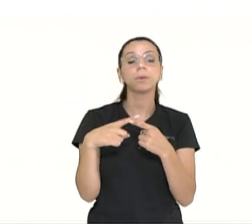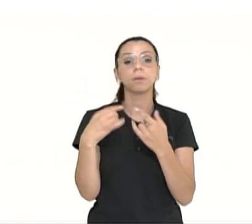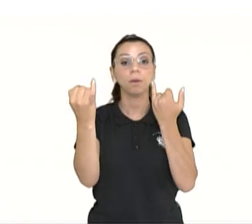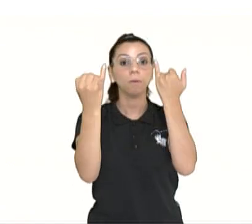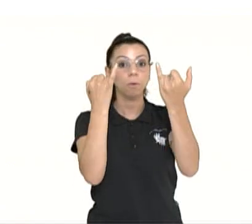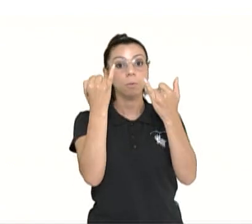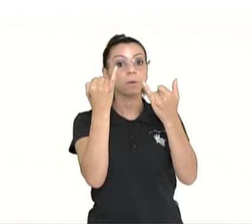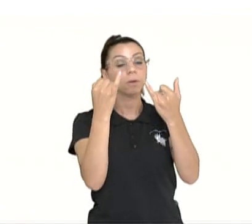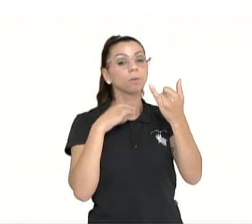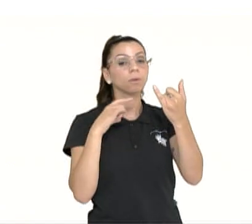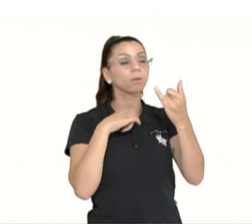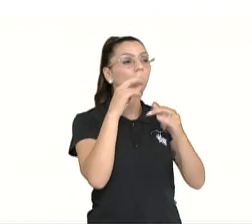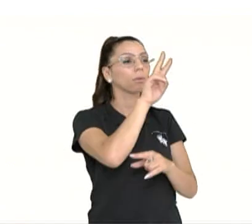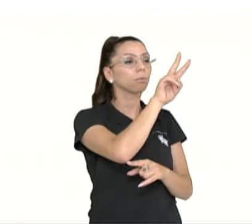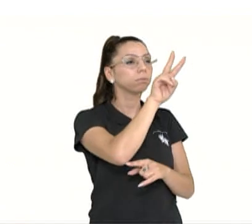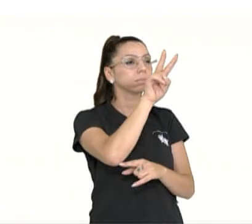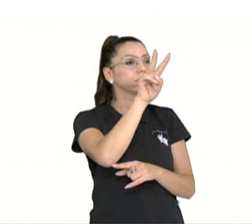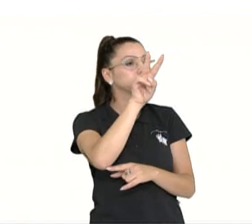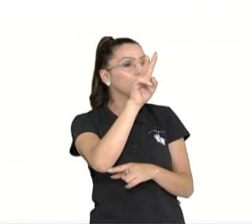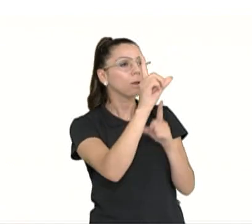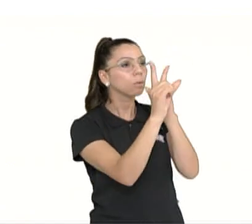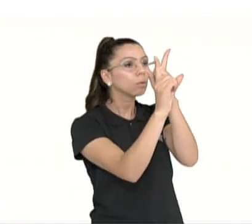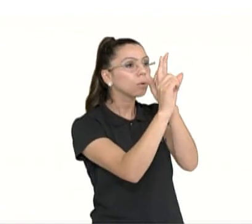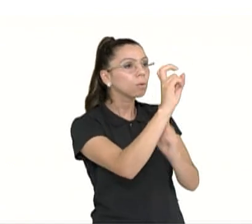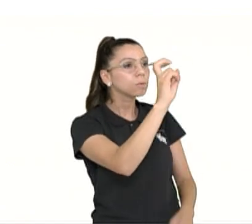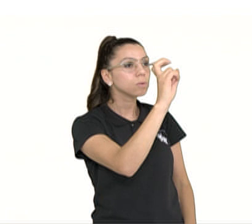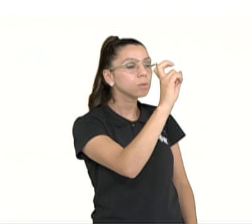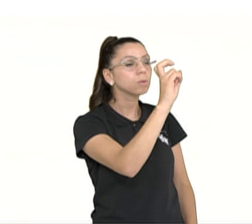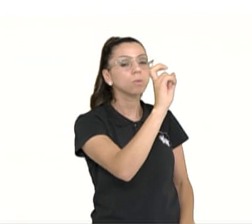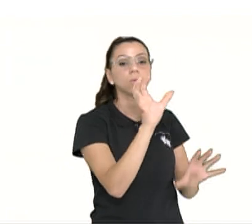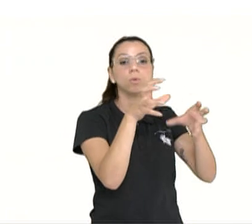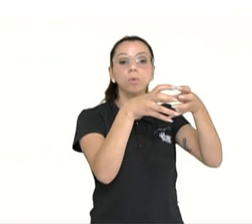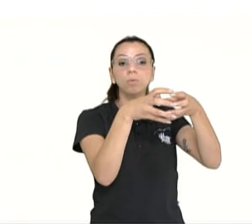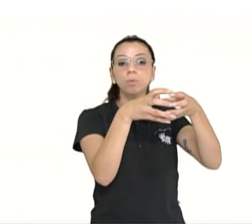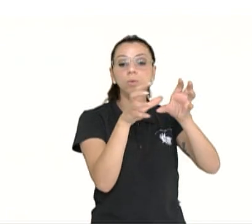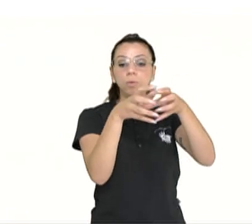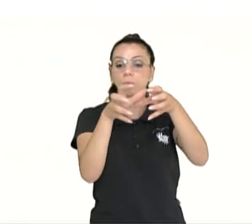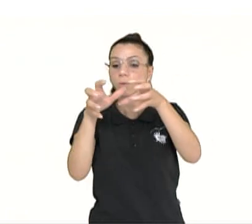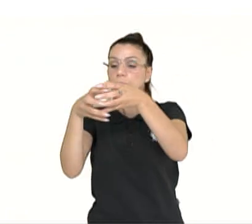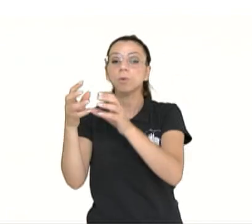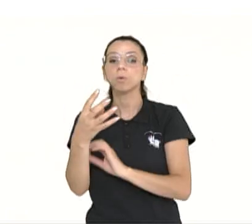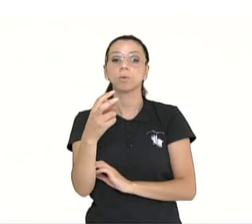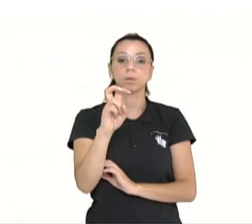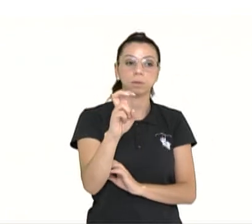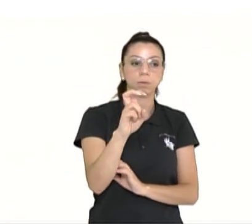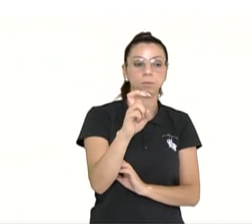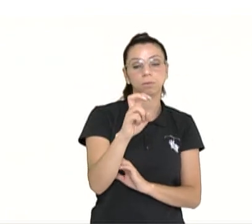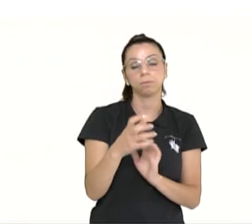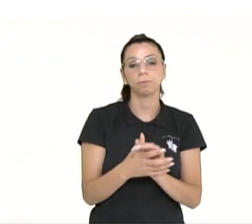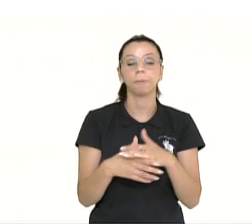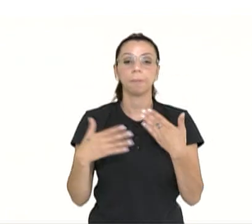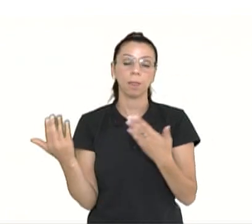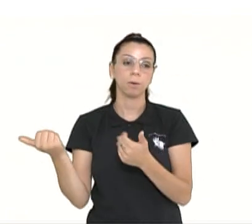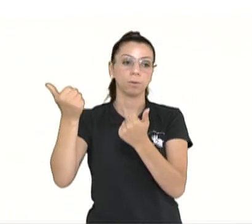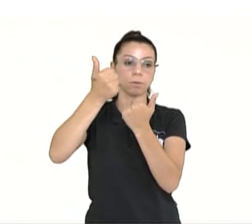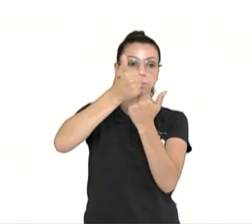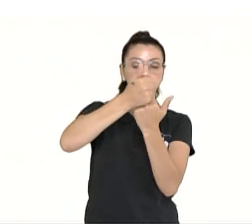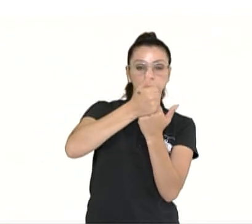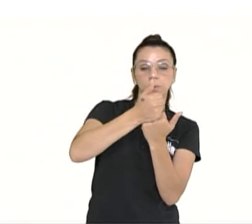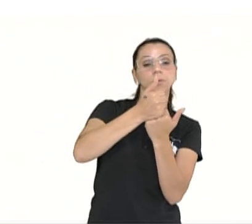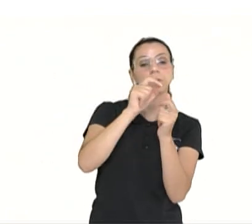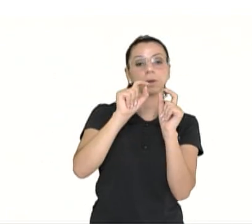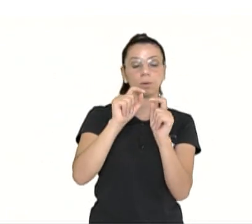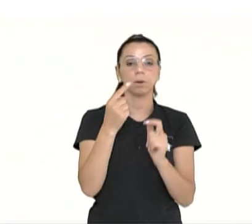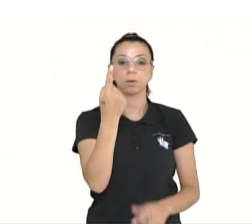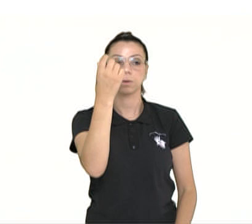enunciado, tá? Lá está dizendo, então, que o número de classes é 5. E aí, eu vou substituir, então, 19, que é a amplitude, dividido